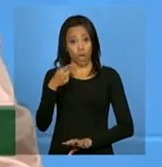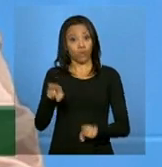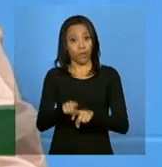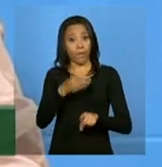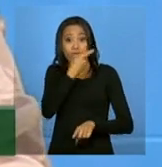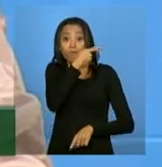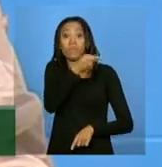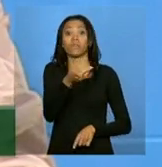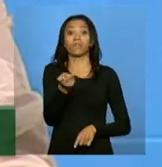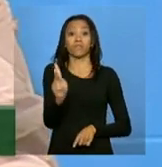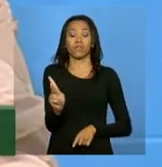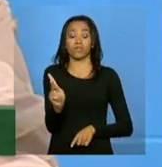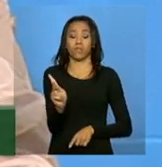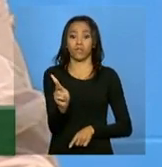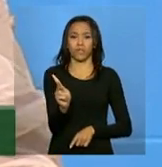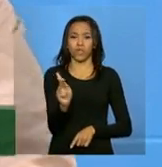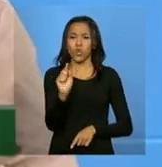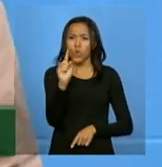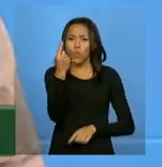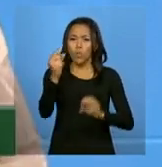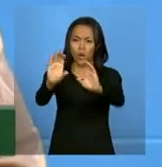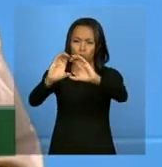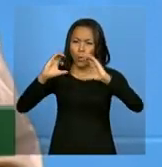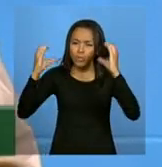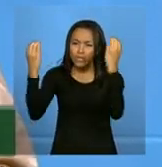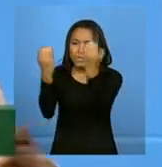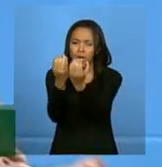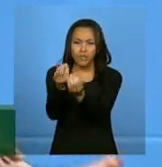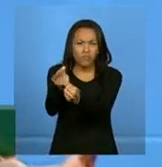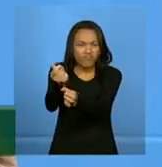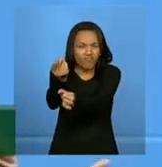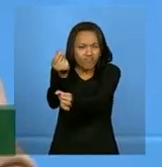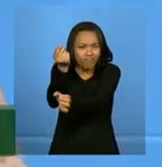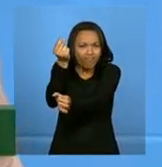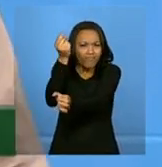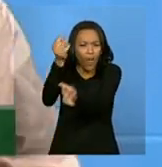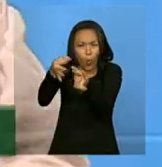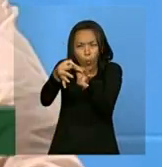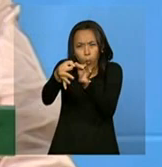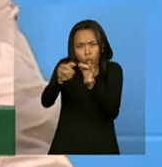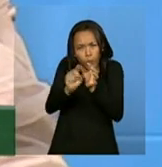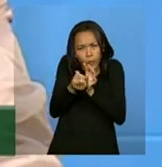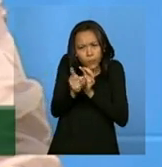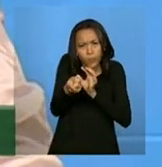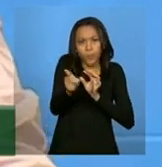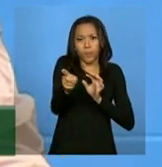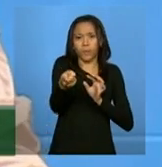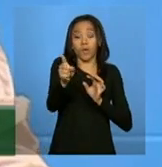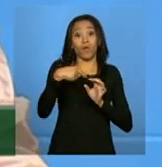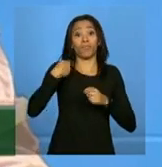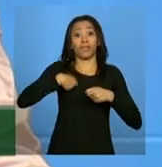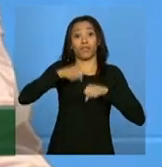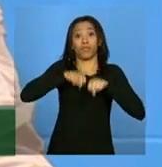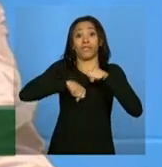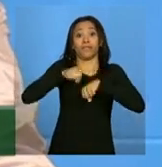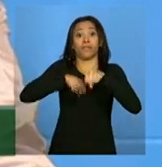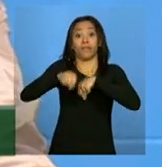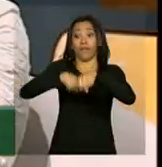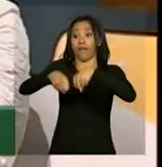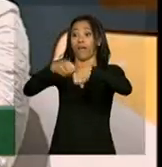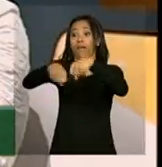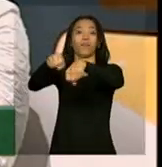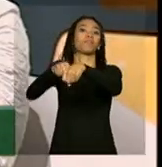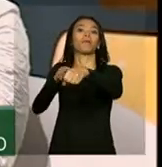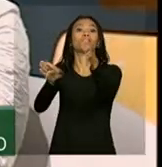visitei uma comunidade muito remota, um local muito distante, tive que ir de bicicleta para falar com essa comunidade